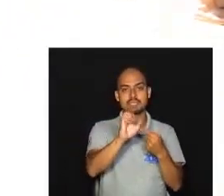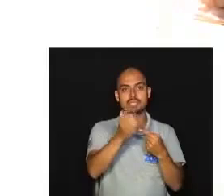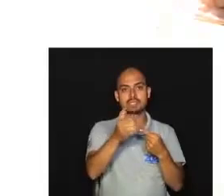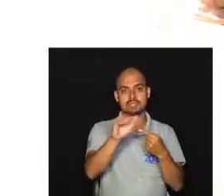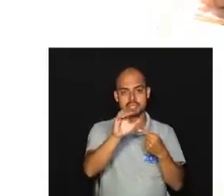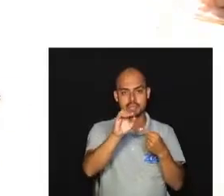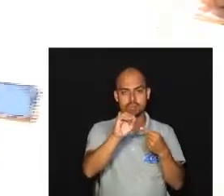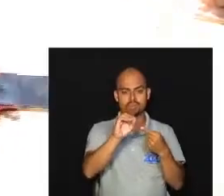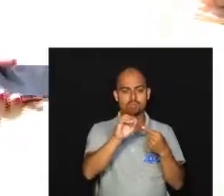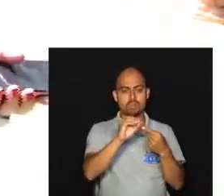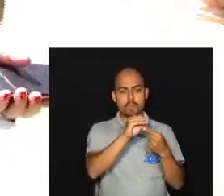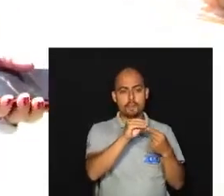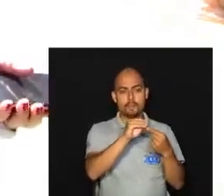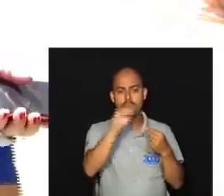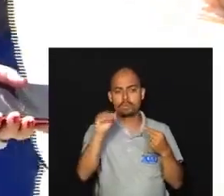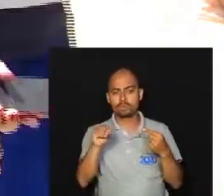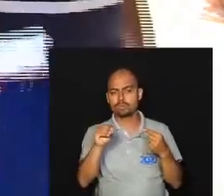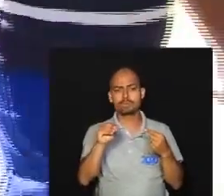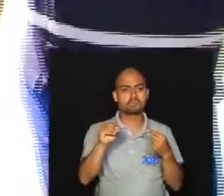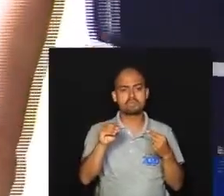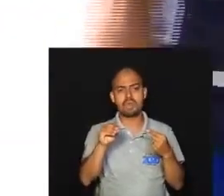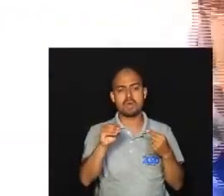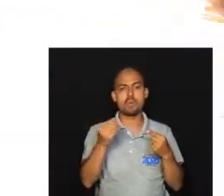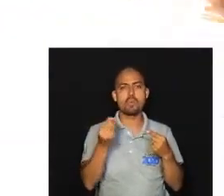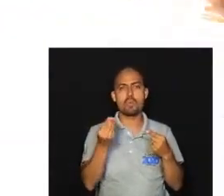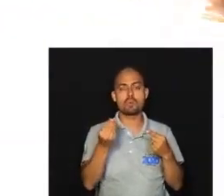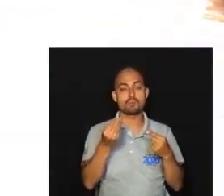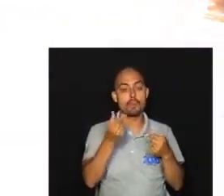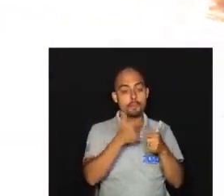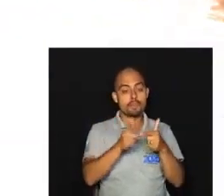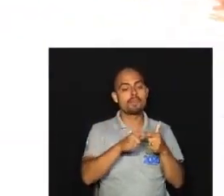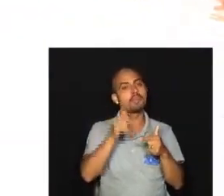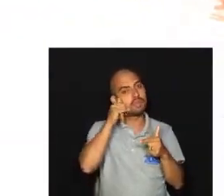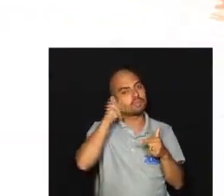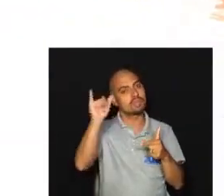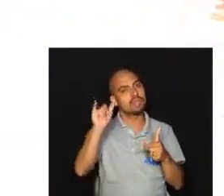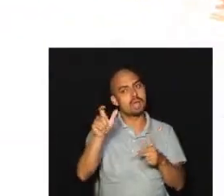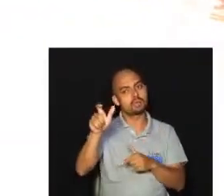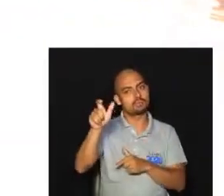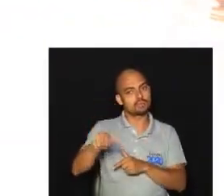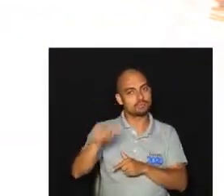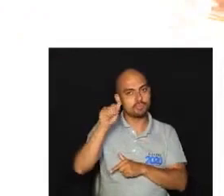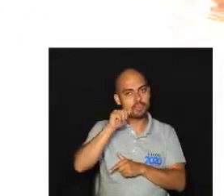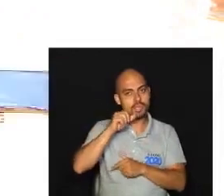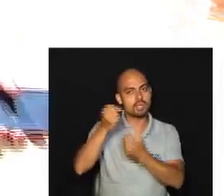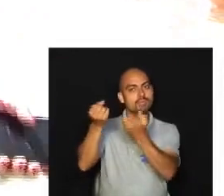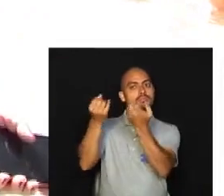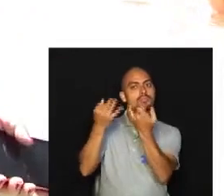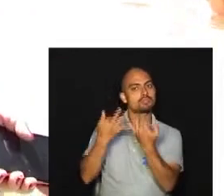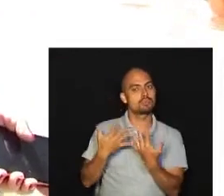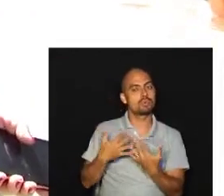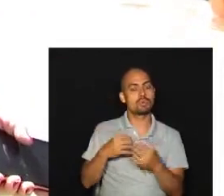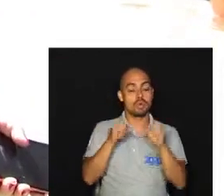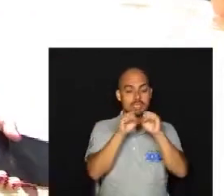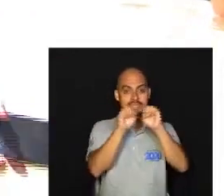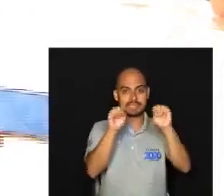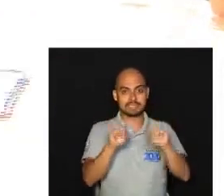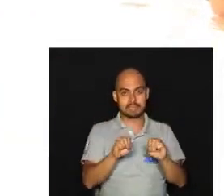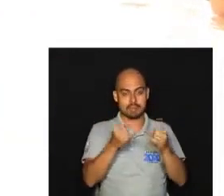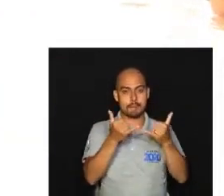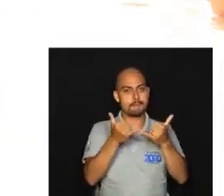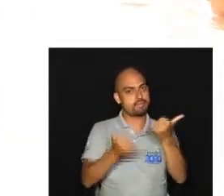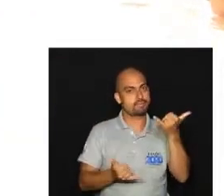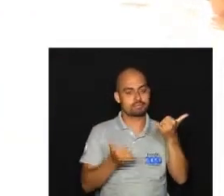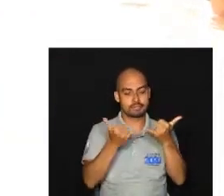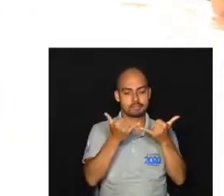não, para evitar esse tipo de problema, até porque, como a dona Irene acabou de nos contar, o sistema caiu,